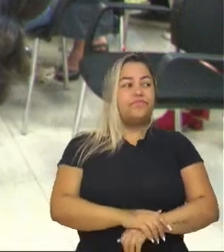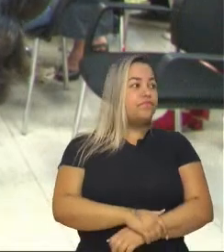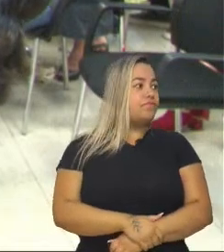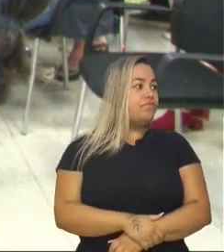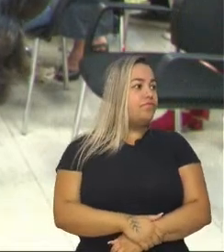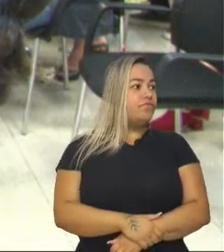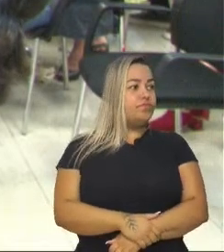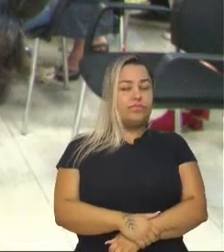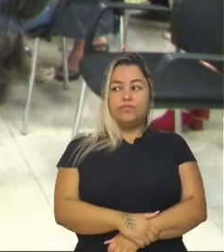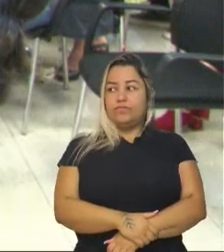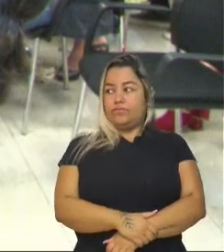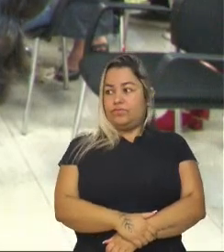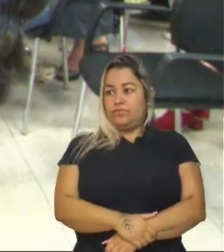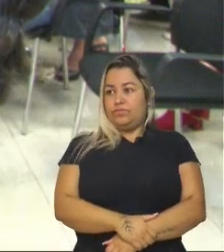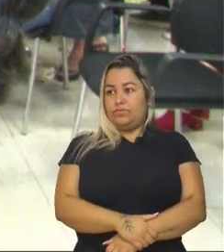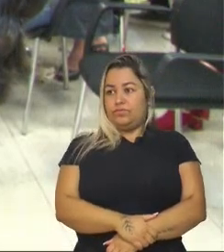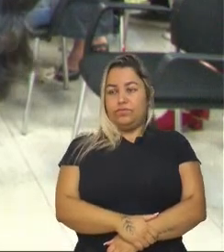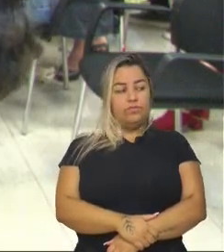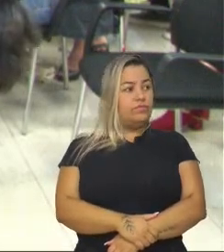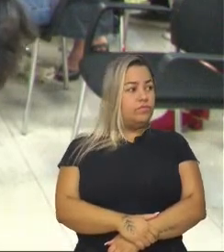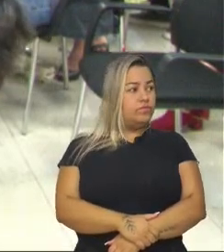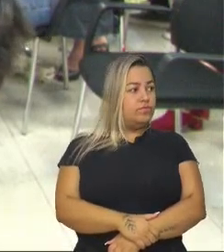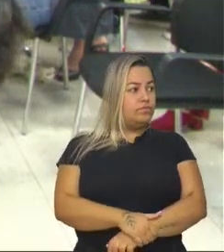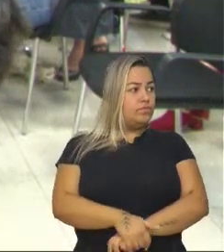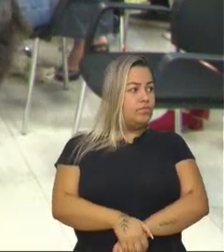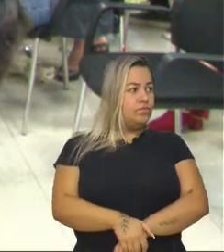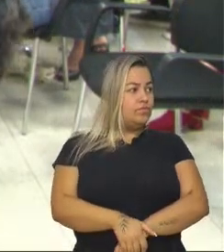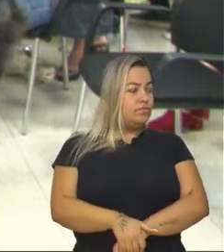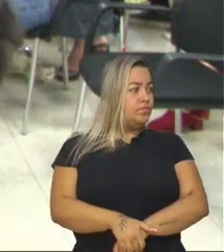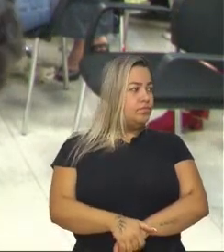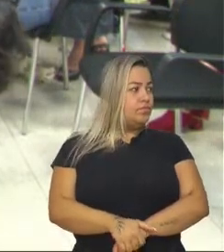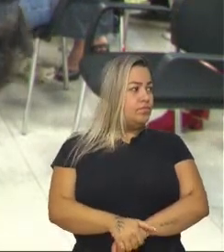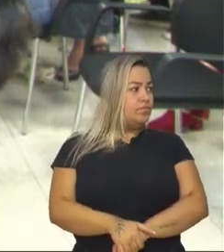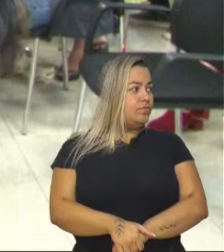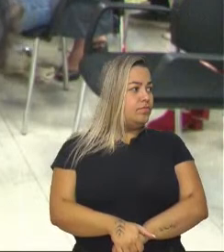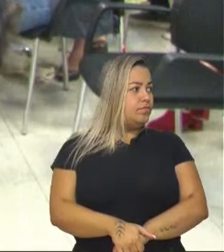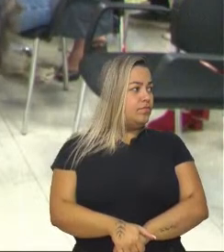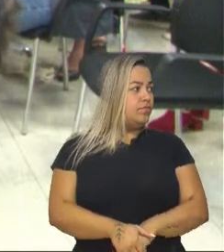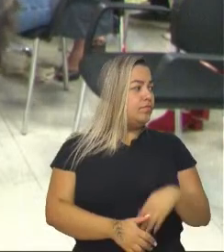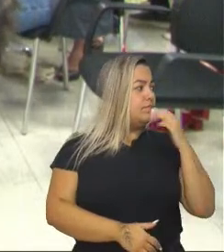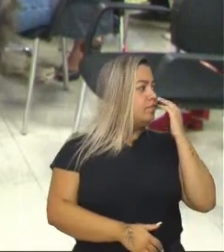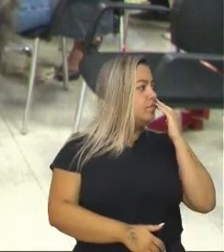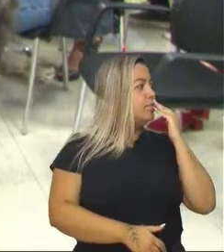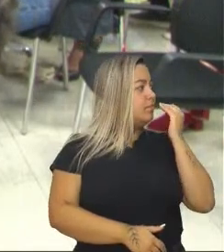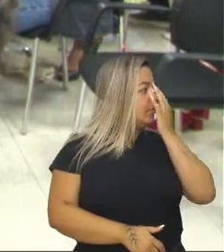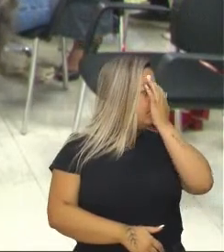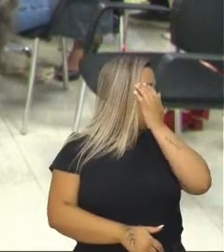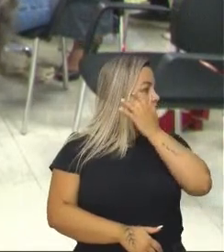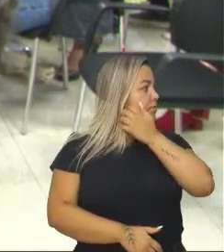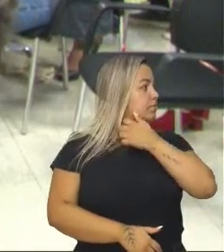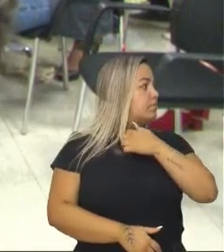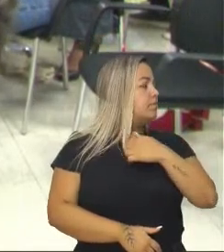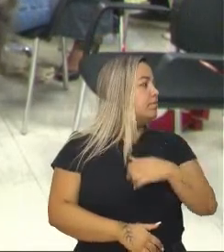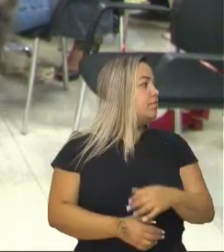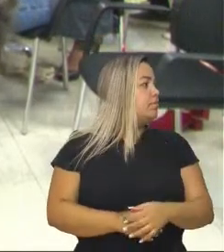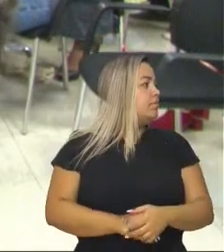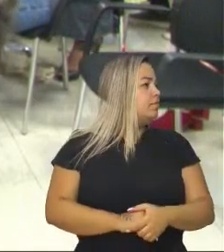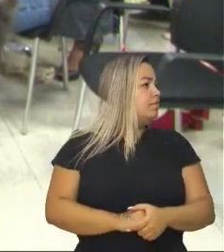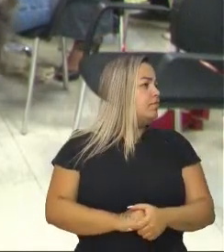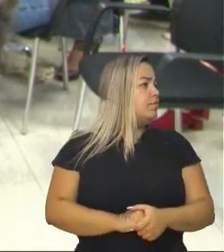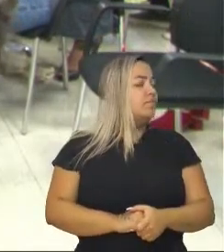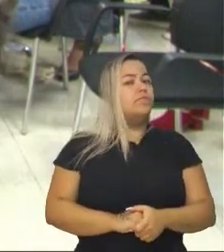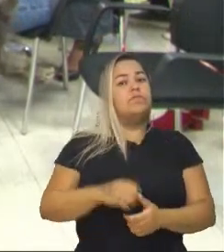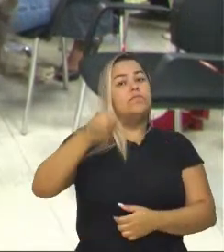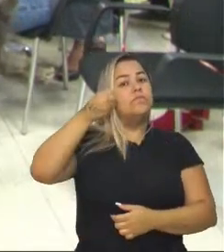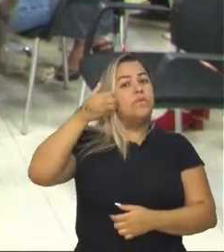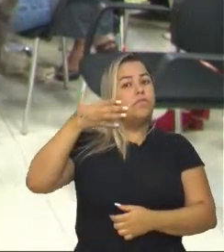E aí, Gabi, vai começar. Ei, oi. Agora foi. Eu vou só pedir que quem for fazendo a fala possa também fazer uma